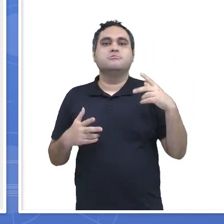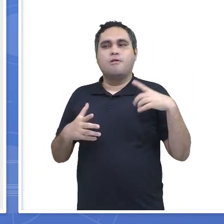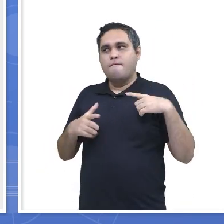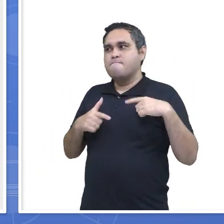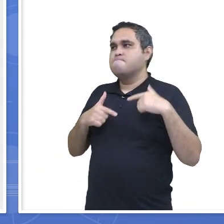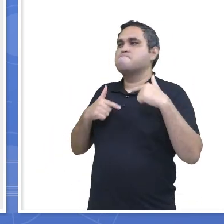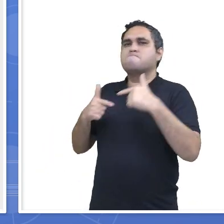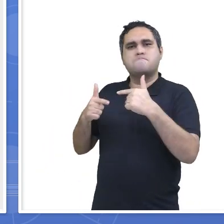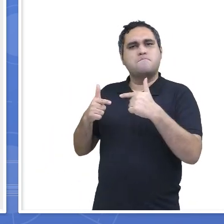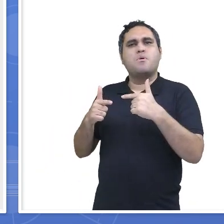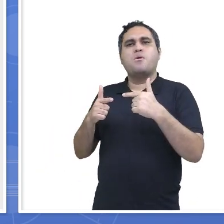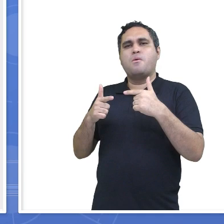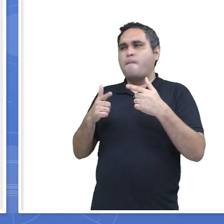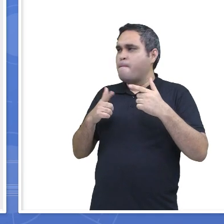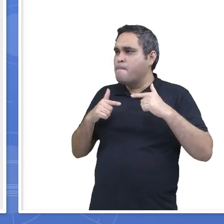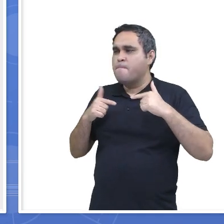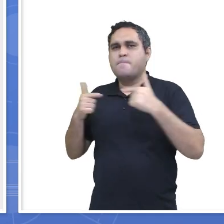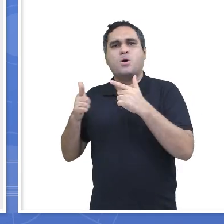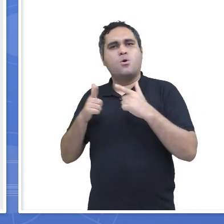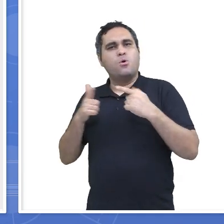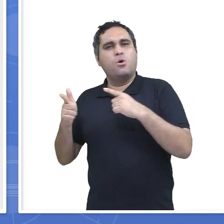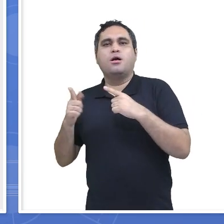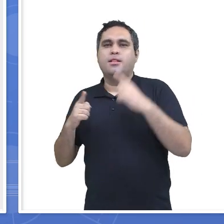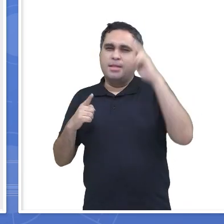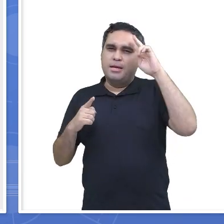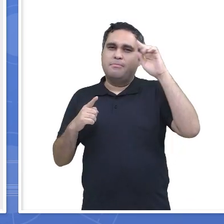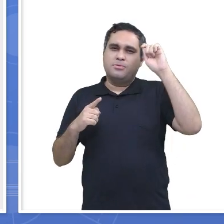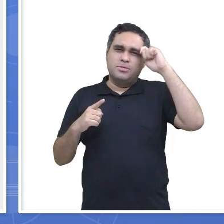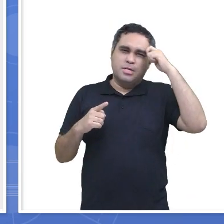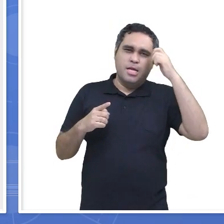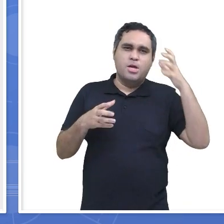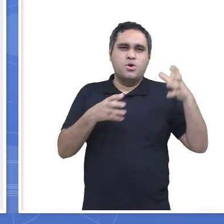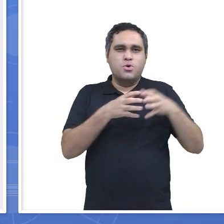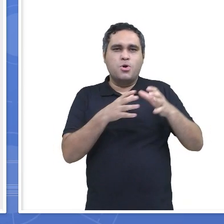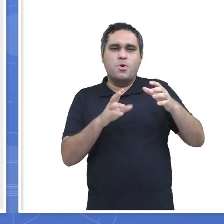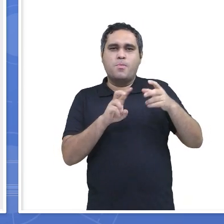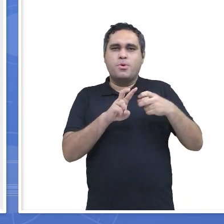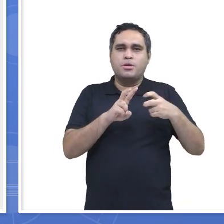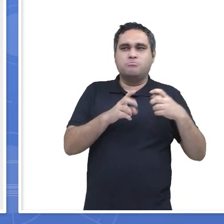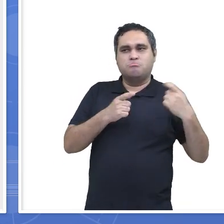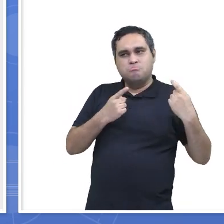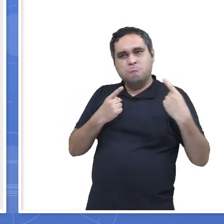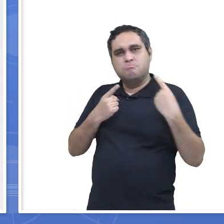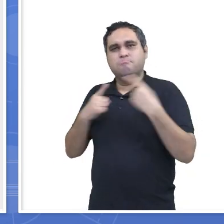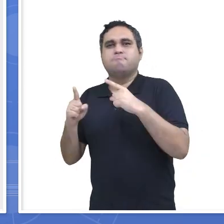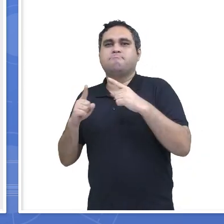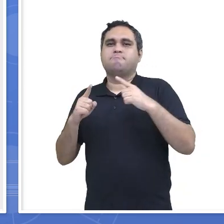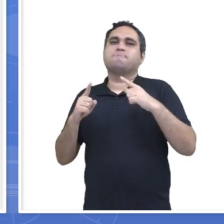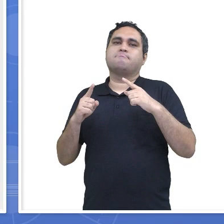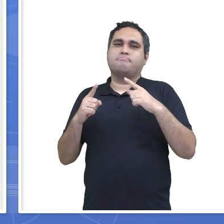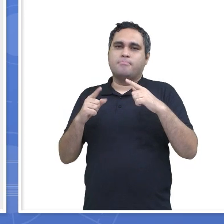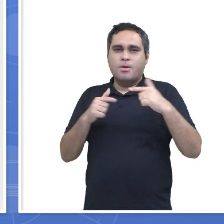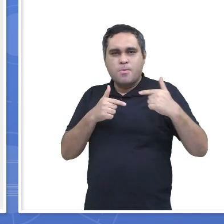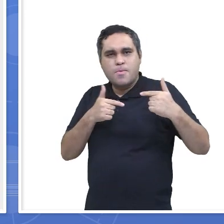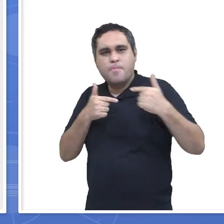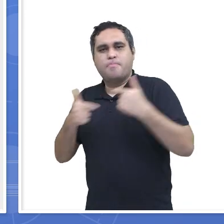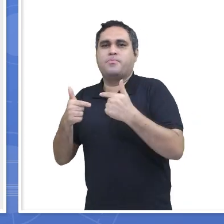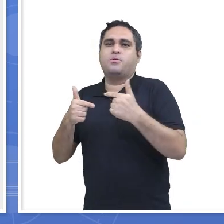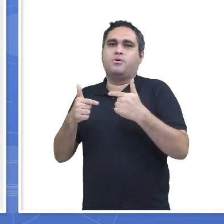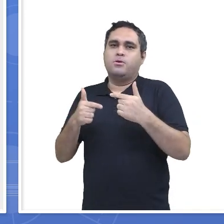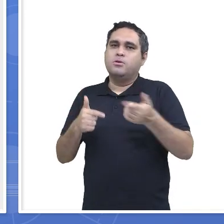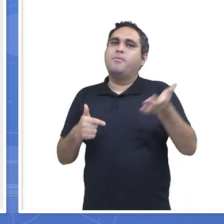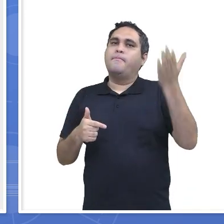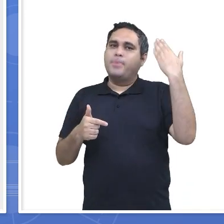Cabanada, Balaiada, né? São movimentos que surgiram aí na época, né, ainda do Brasil